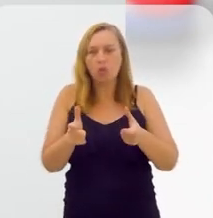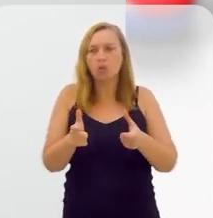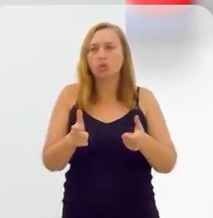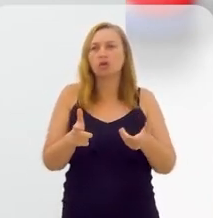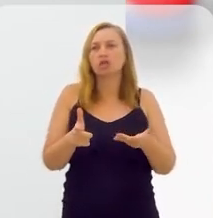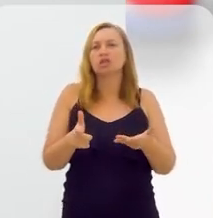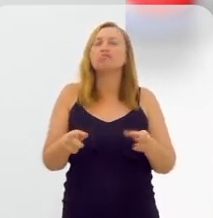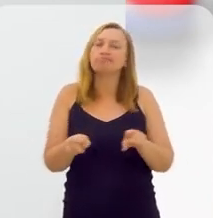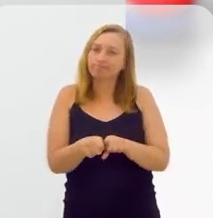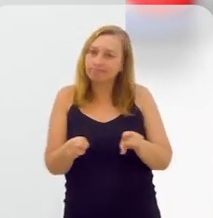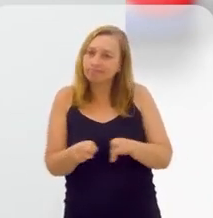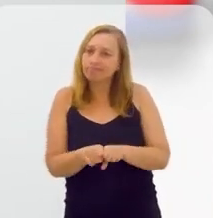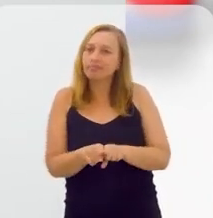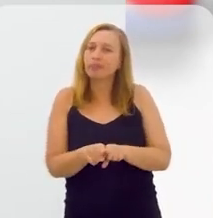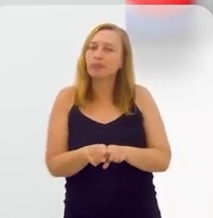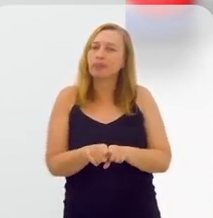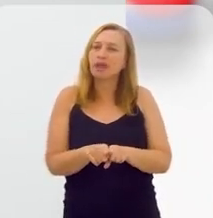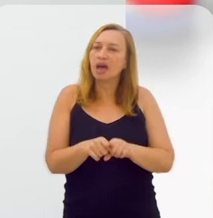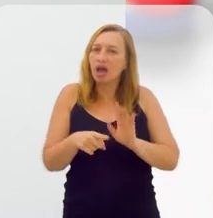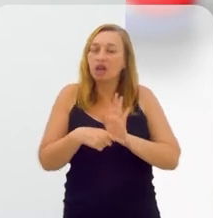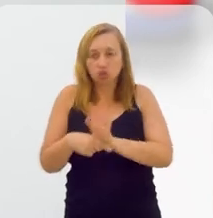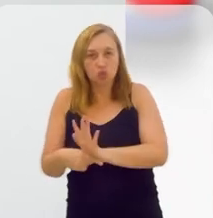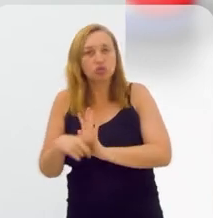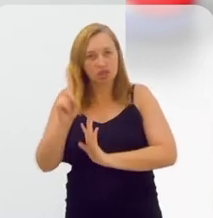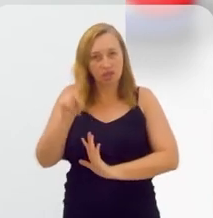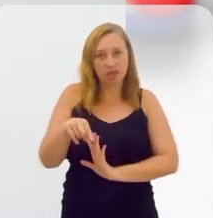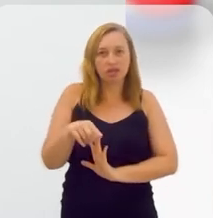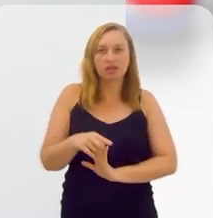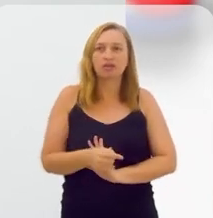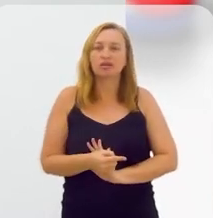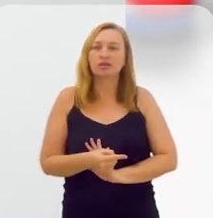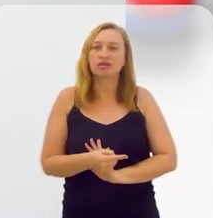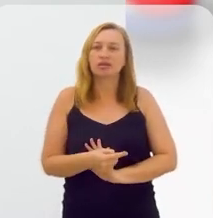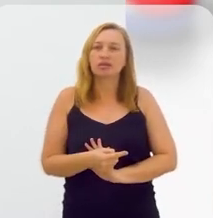atenção, e também contribui, né,